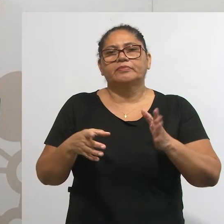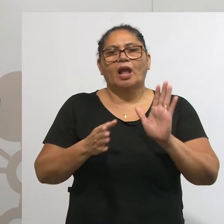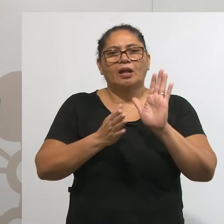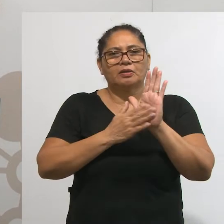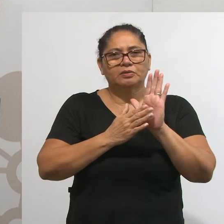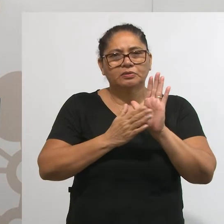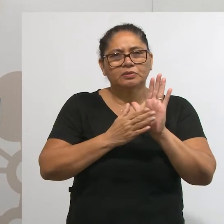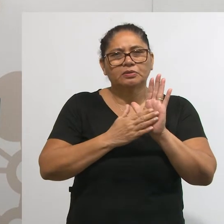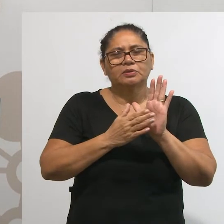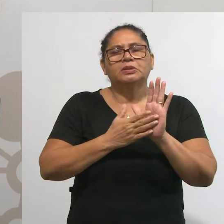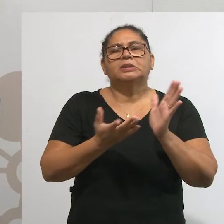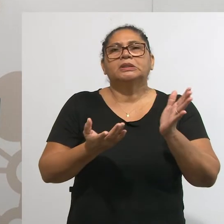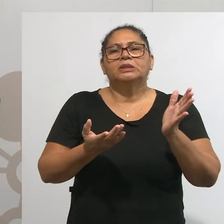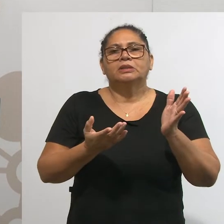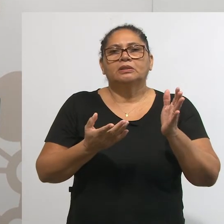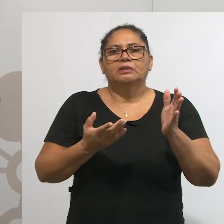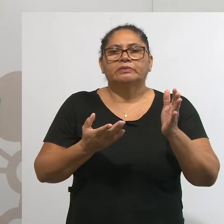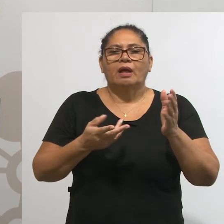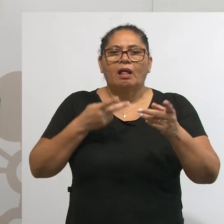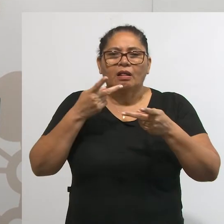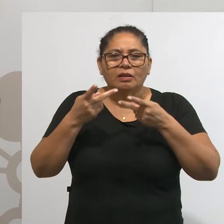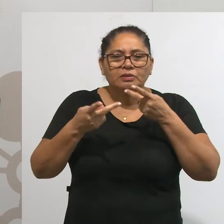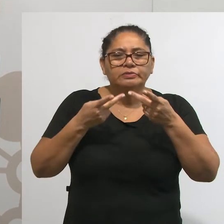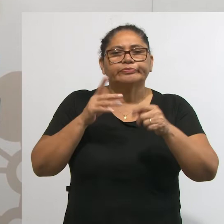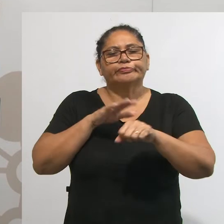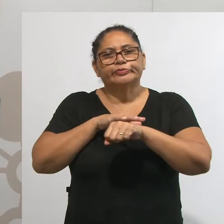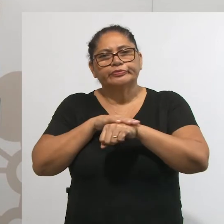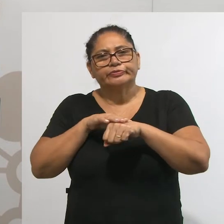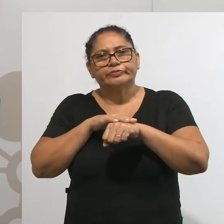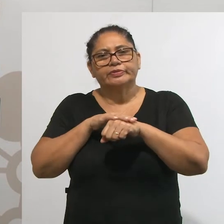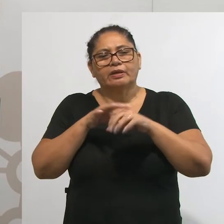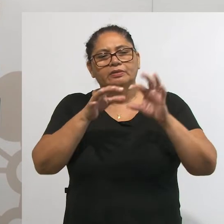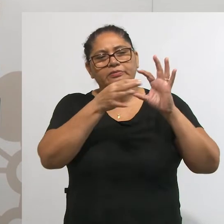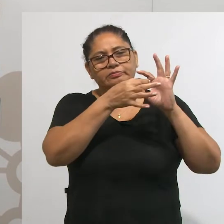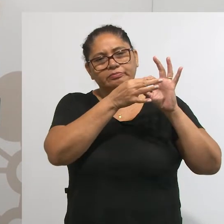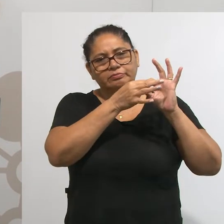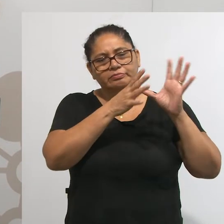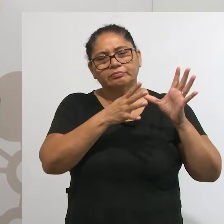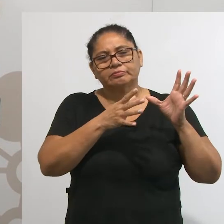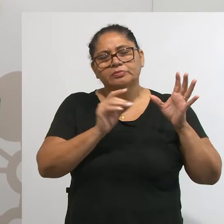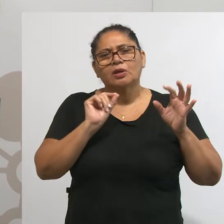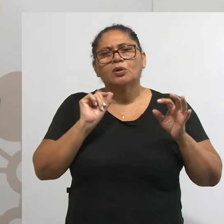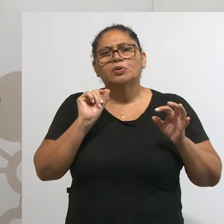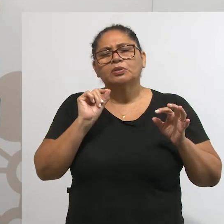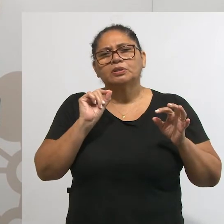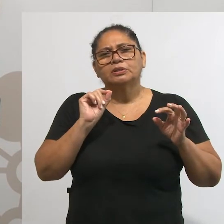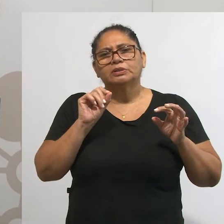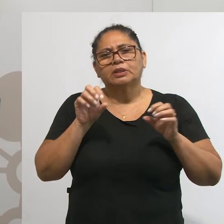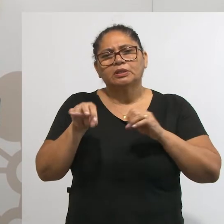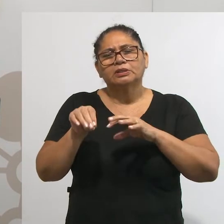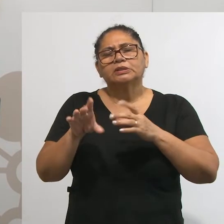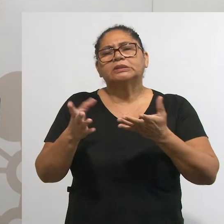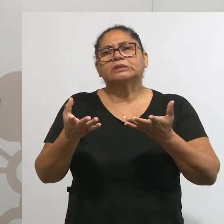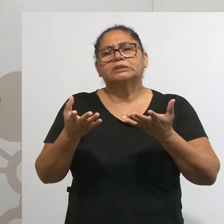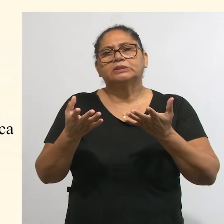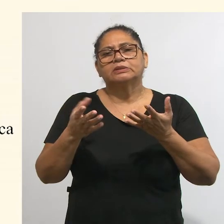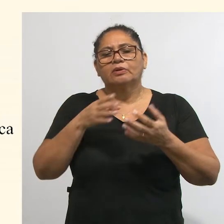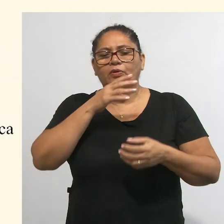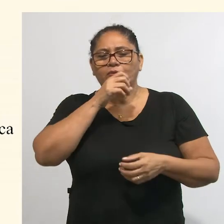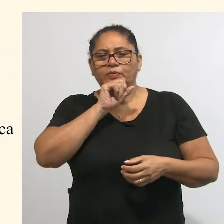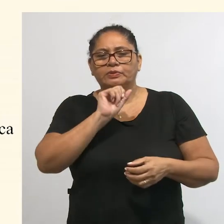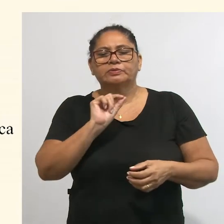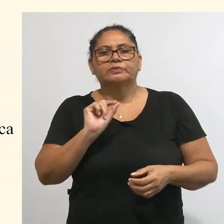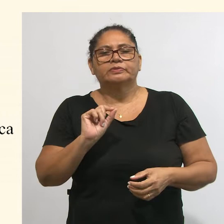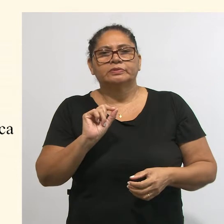propondo uma educação centrada no diálogo, uma educação libertadora. O que seria a educação libertadora para o